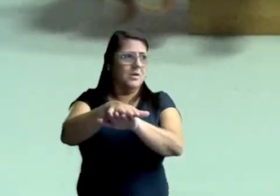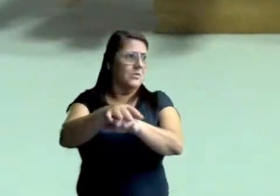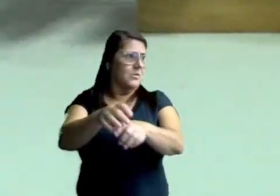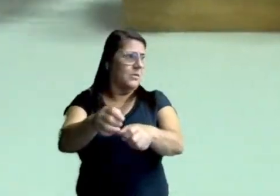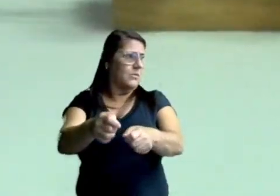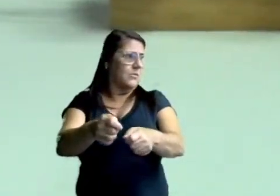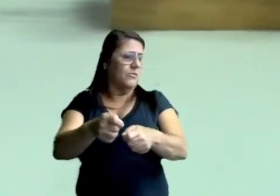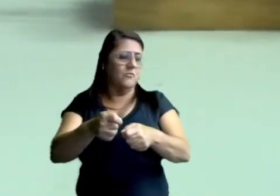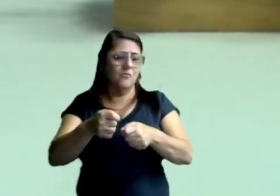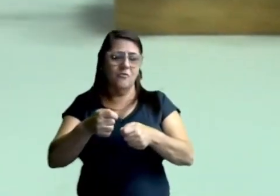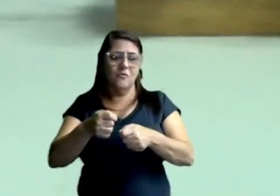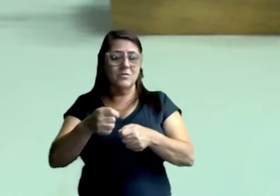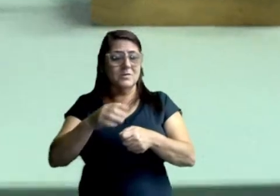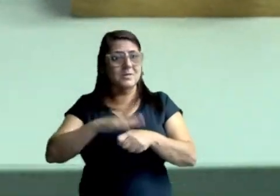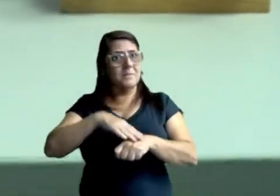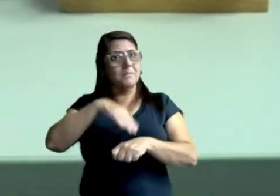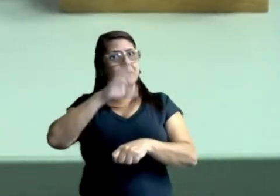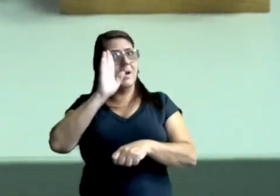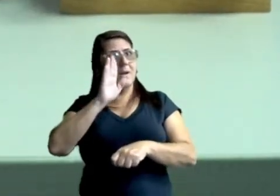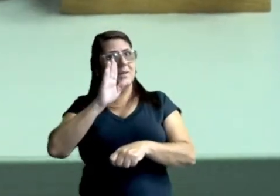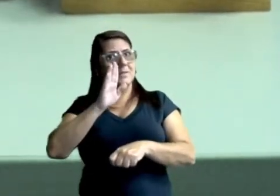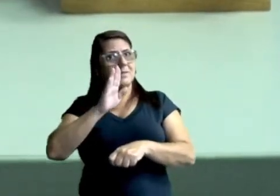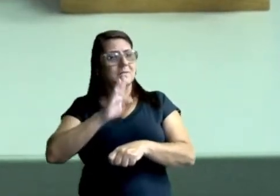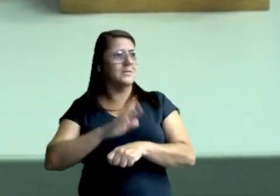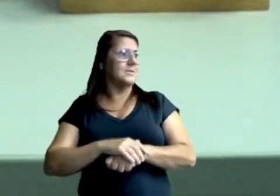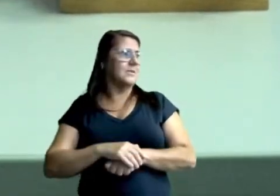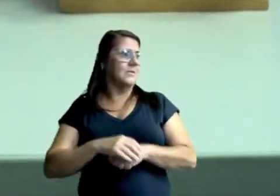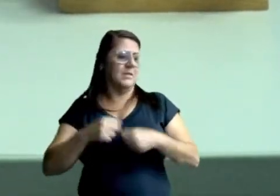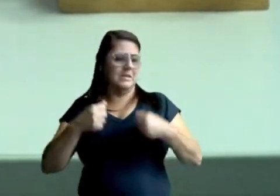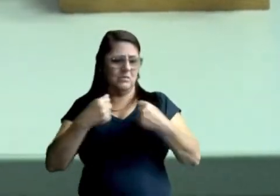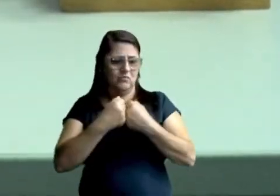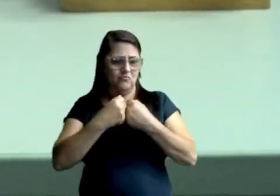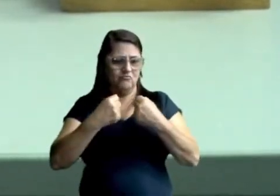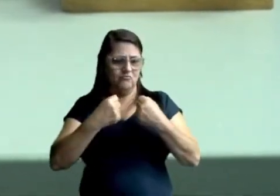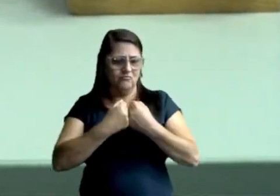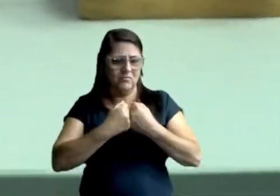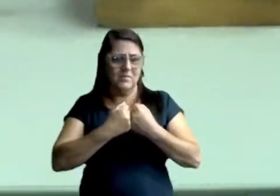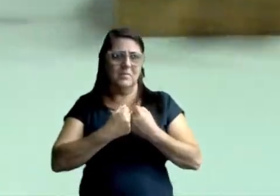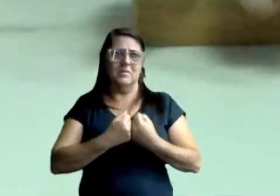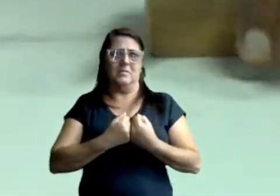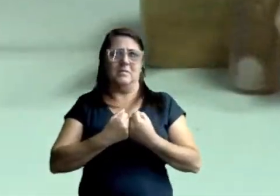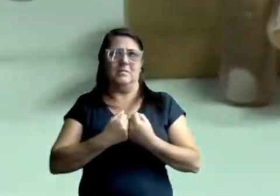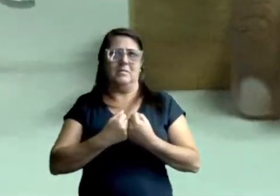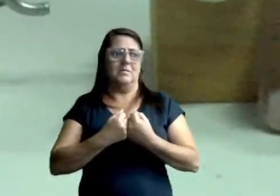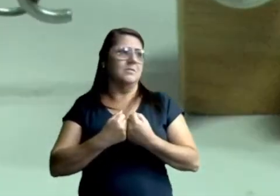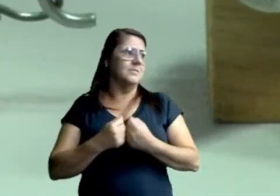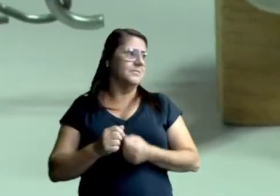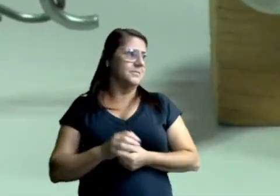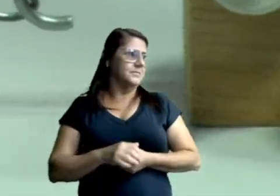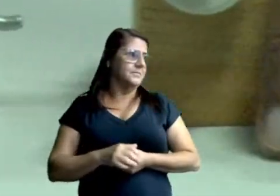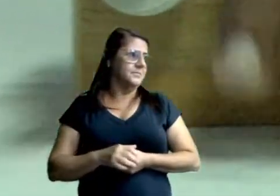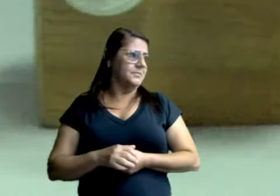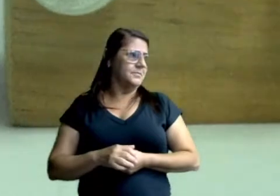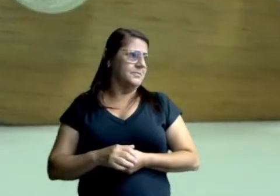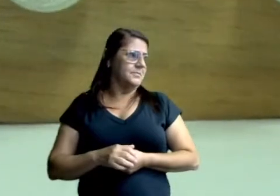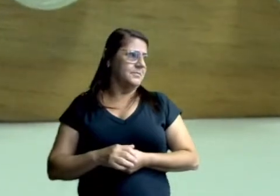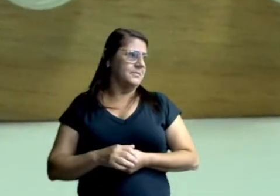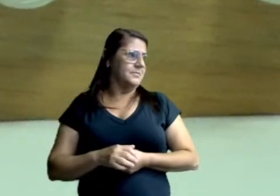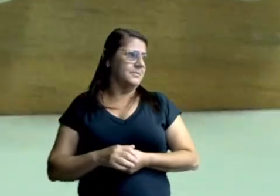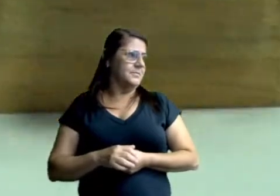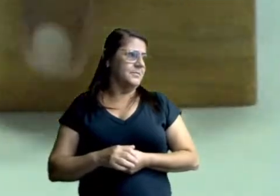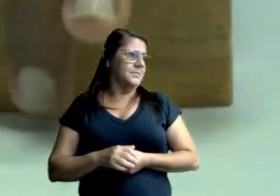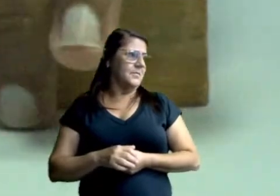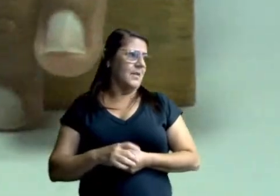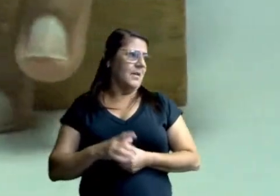Vai acontecer o seguinte, que vai haver um atrito entre a madeira, tá? Esse